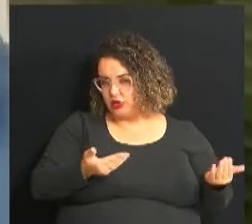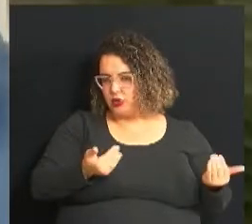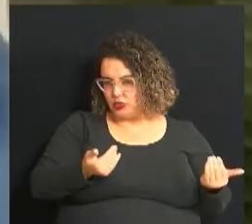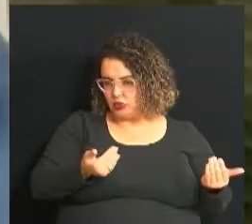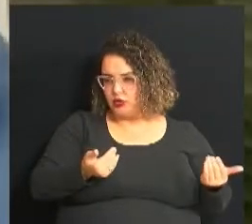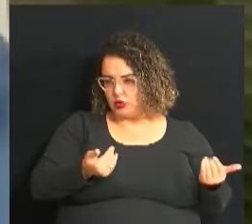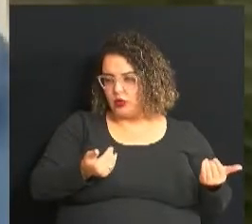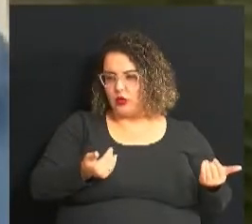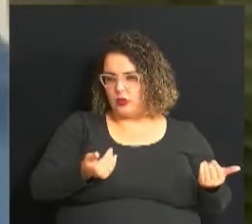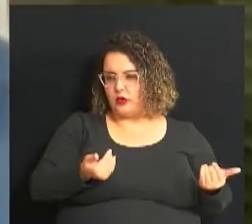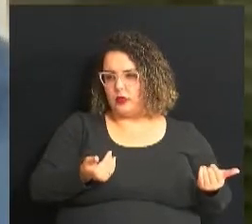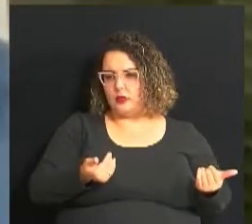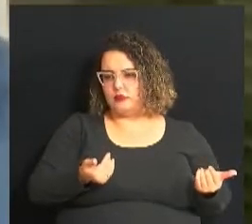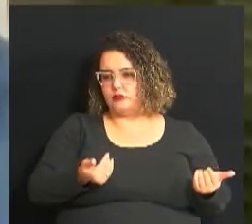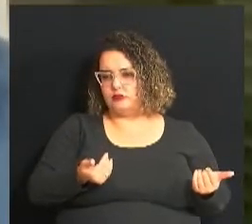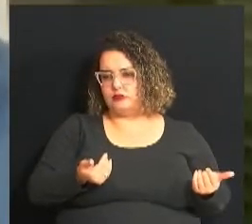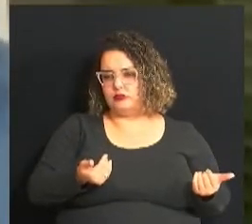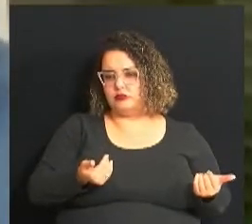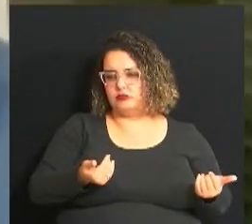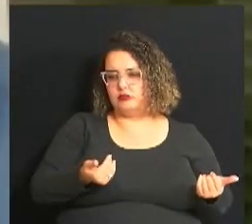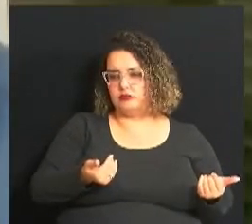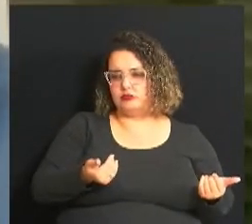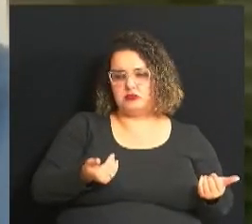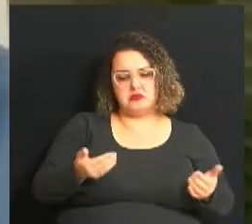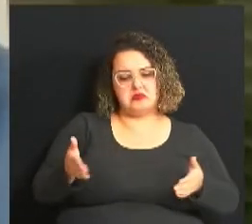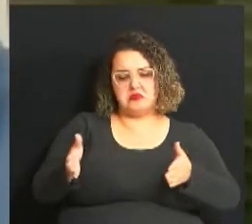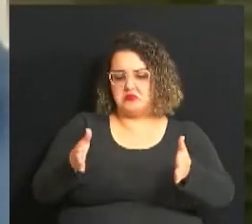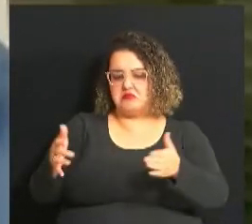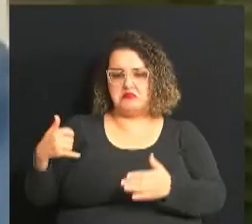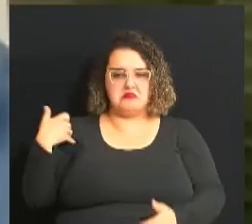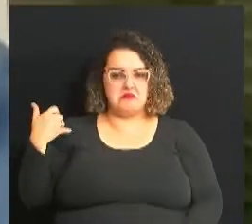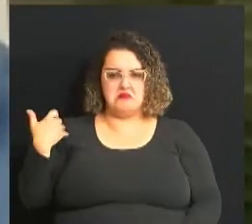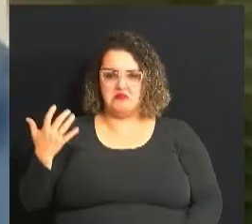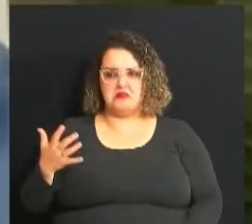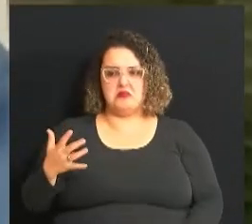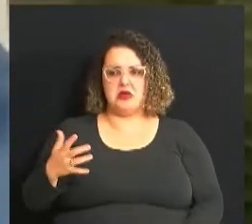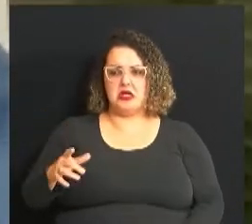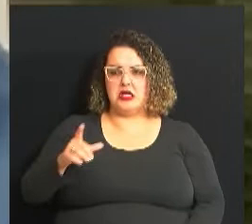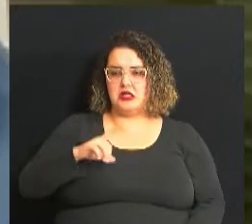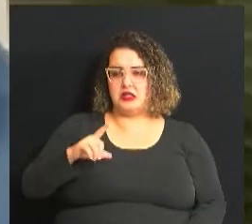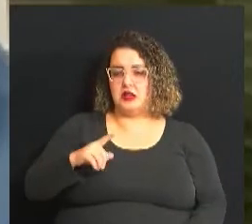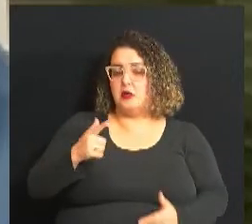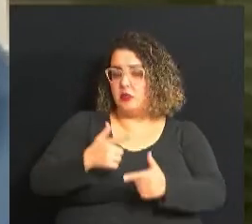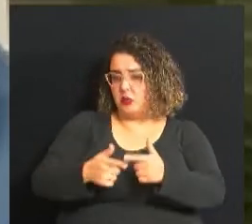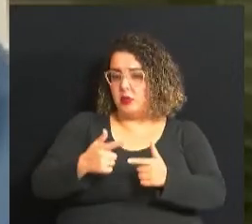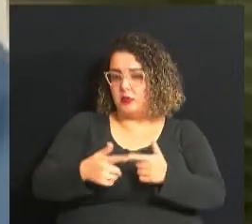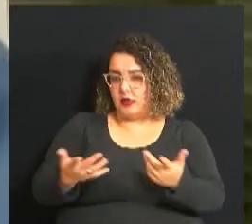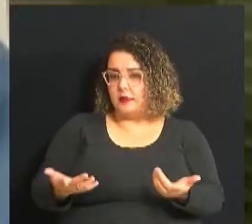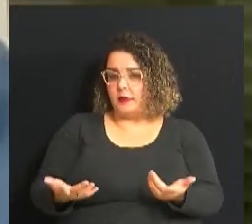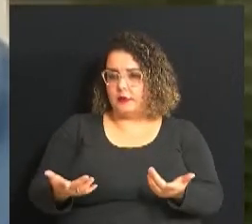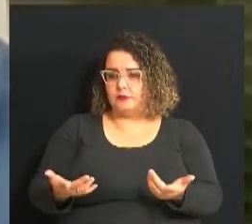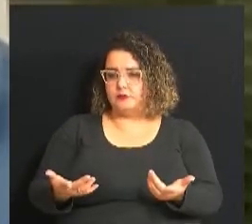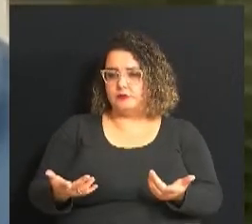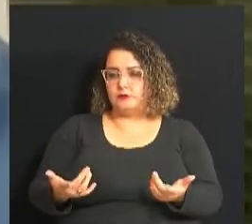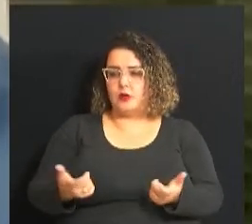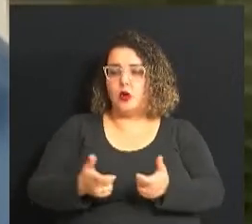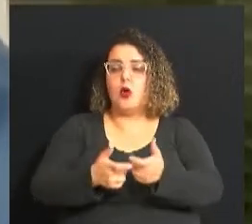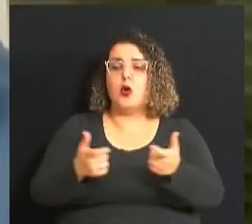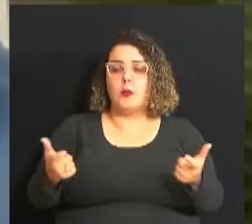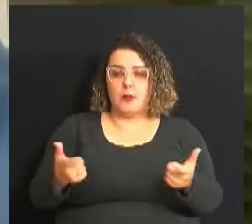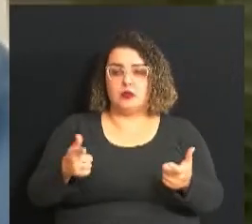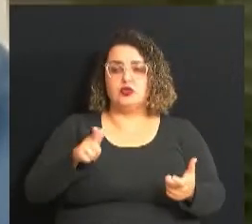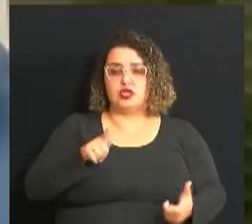vezes, não têm idade já tem algum comprometimento em relação a isso, ou seja, aumento de